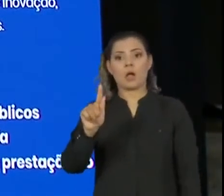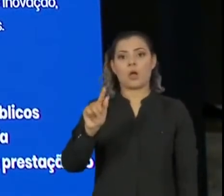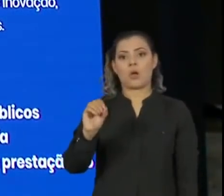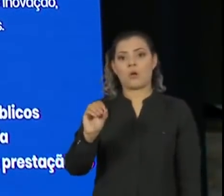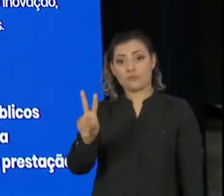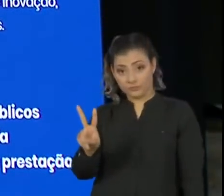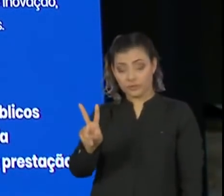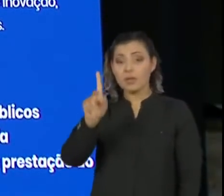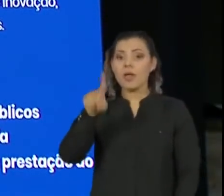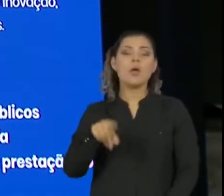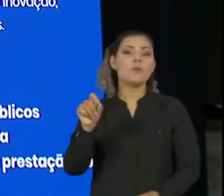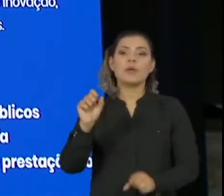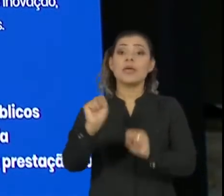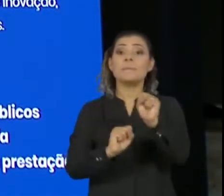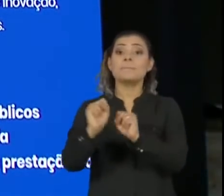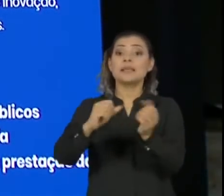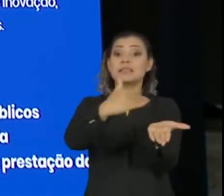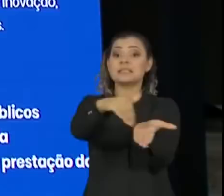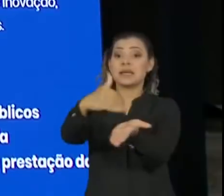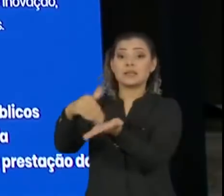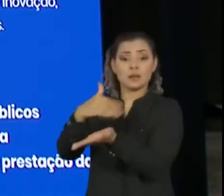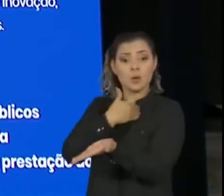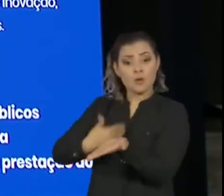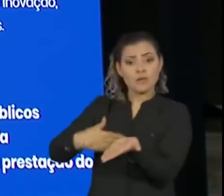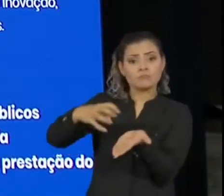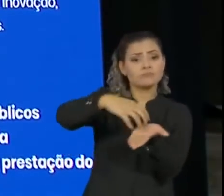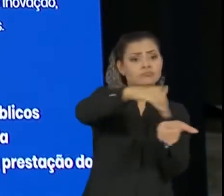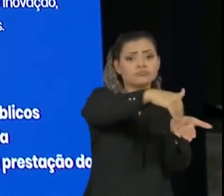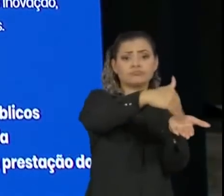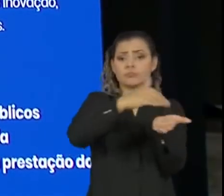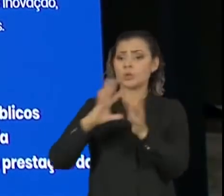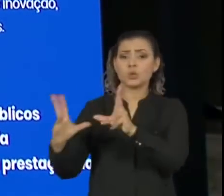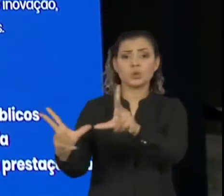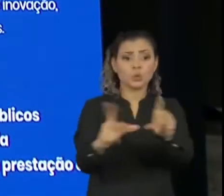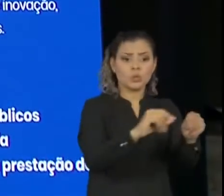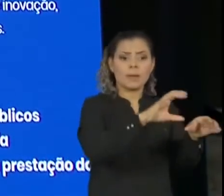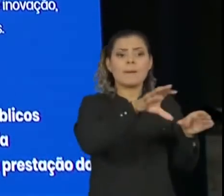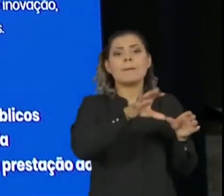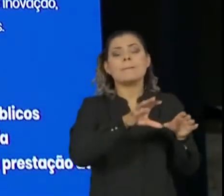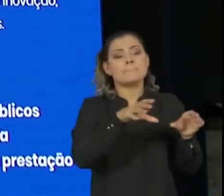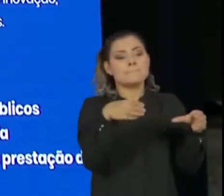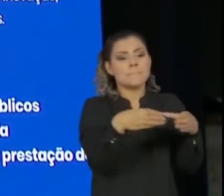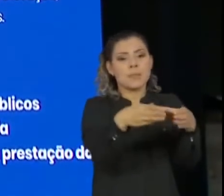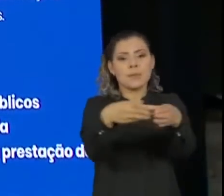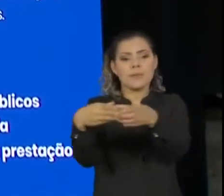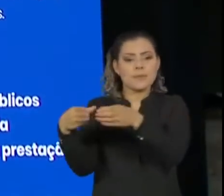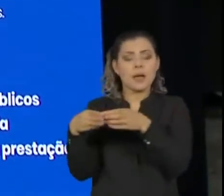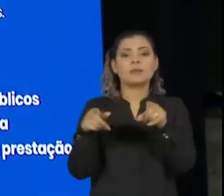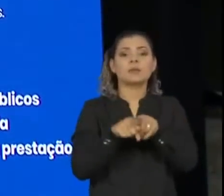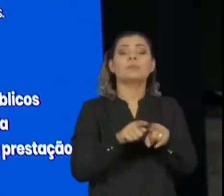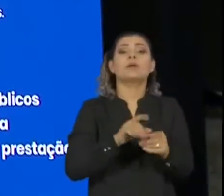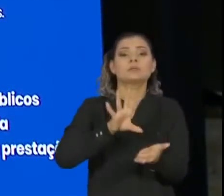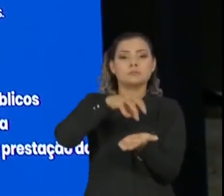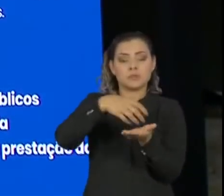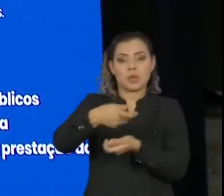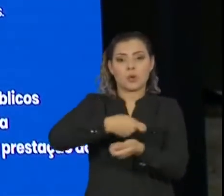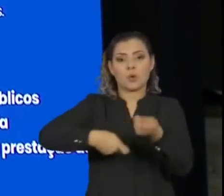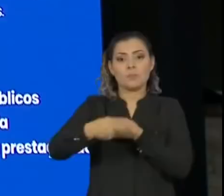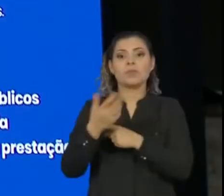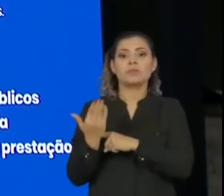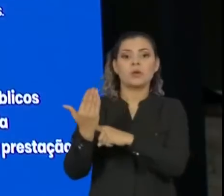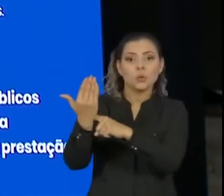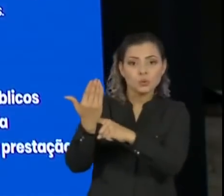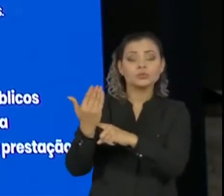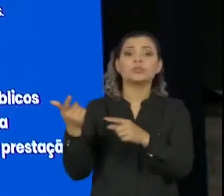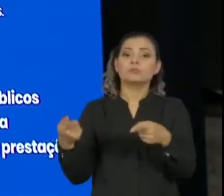parceria com a integração de todas as secretarias de governo. A Secretaria de Desenvolvimento Econômico, Ciência e Tecnologia faz o secretariado